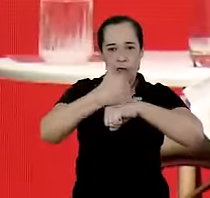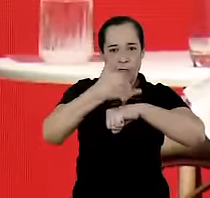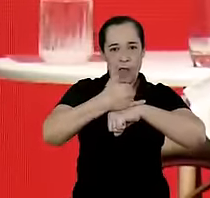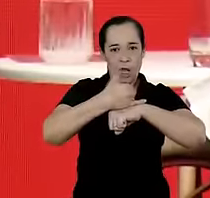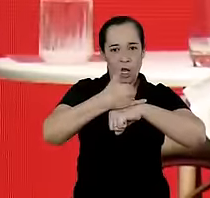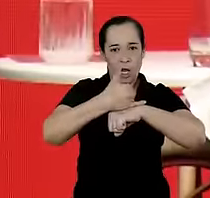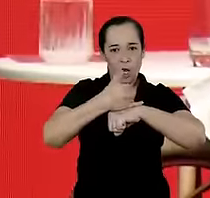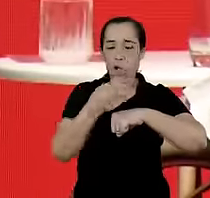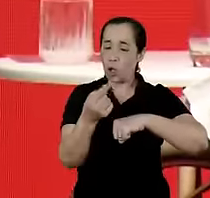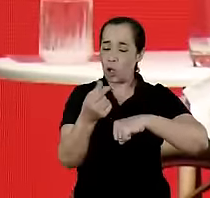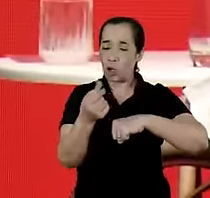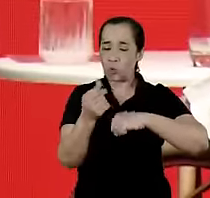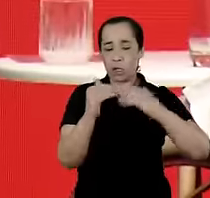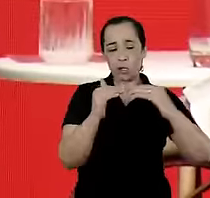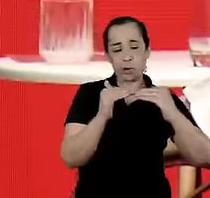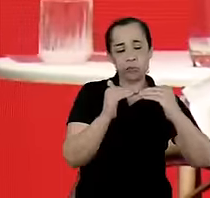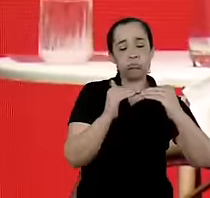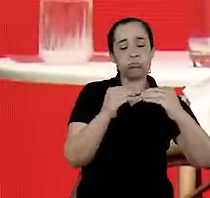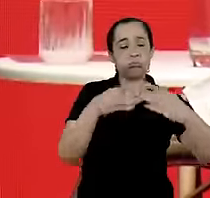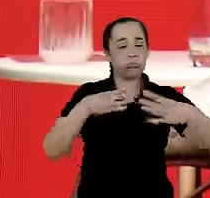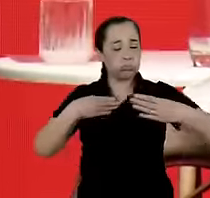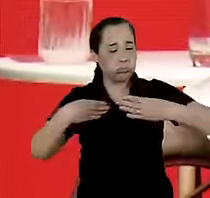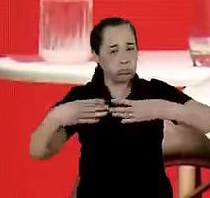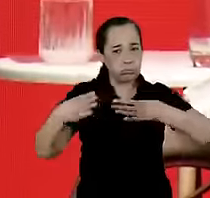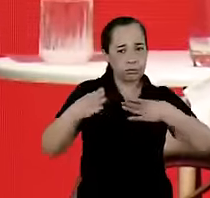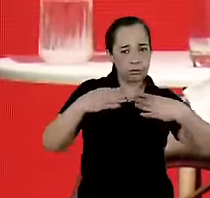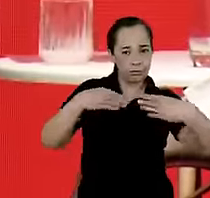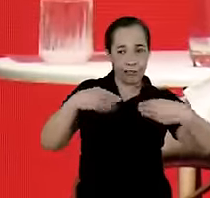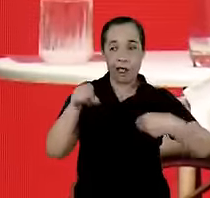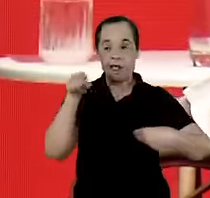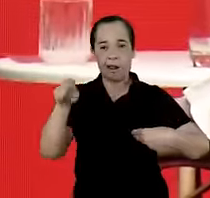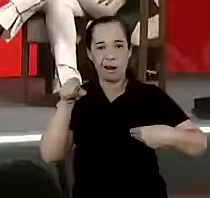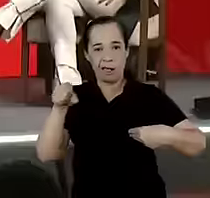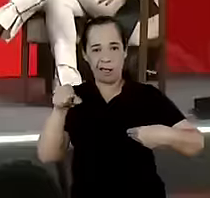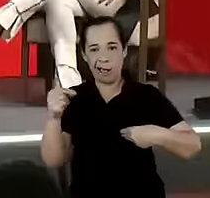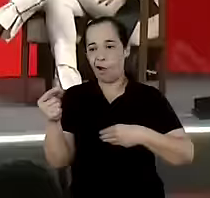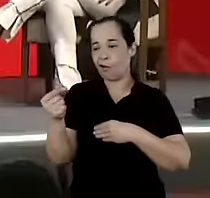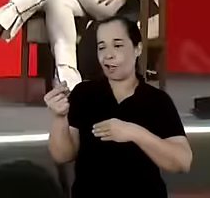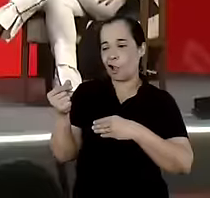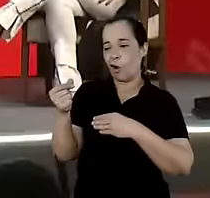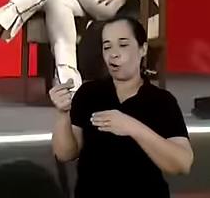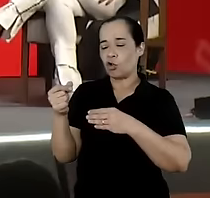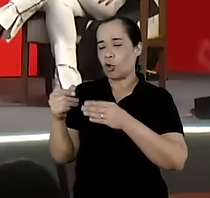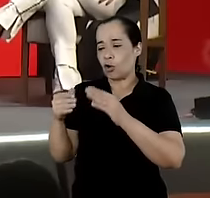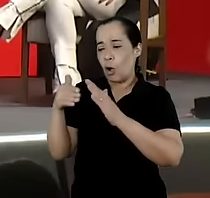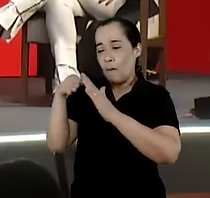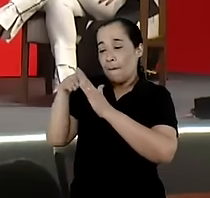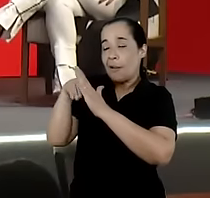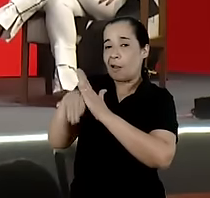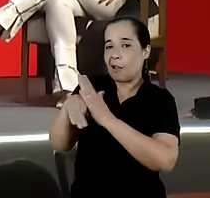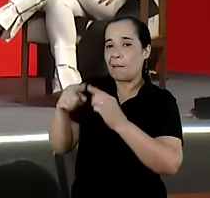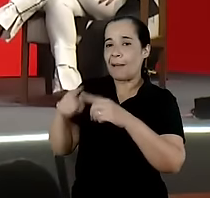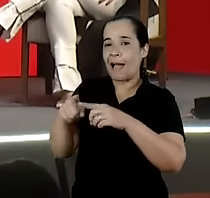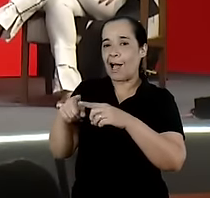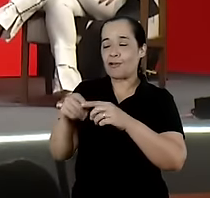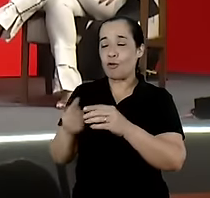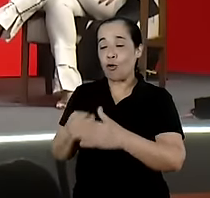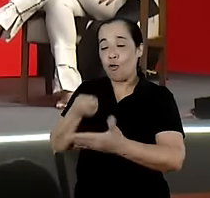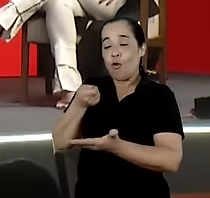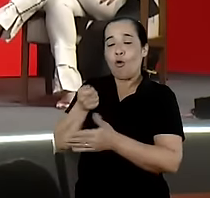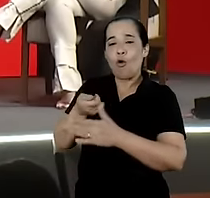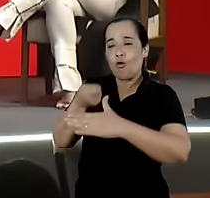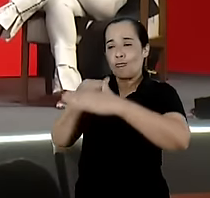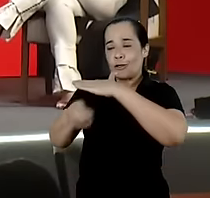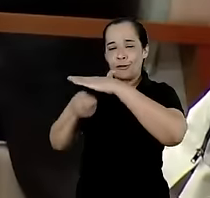quê o mercado imobiliário lá desacelerou mas investimento em infraestrutura Compensou mas daí qual que é um outro efeito